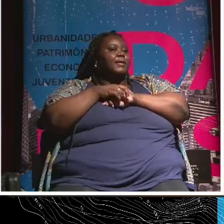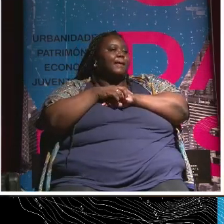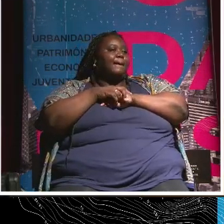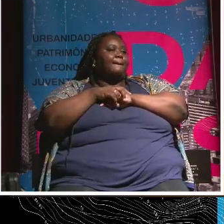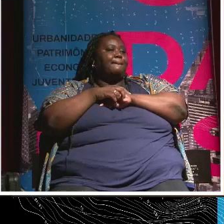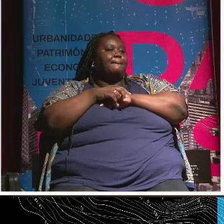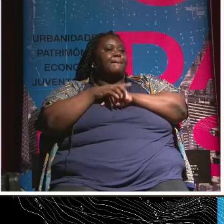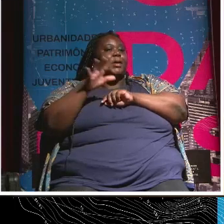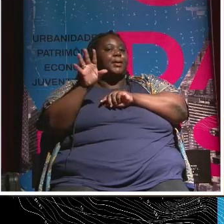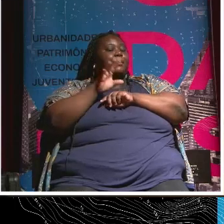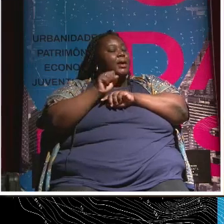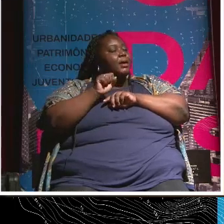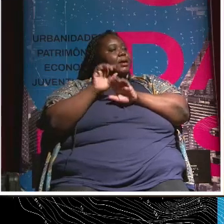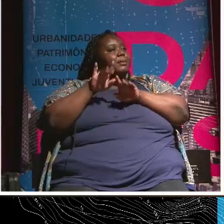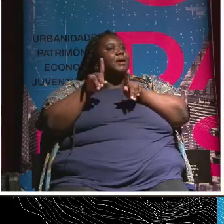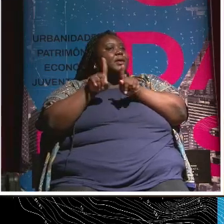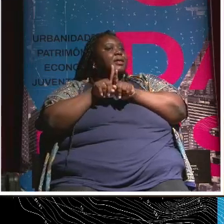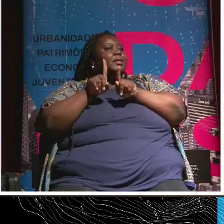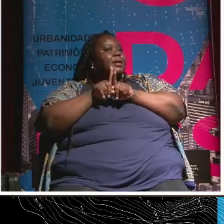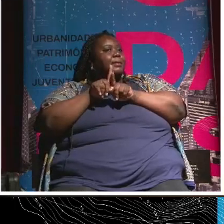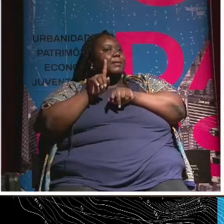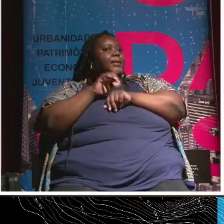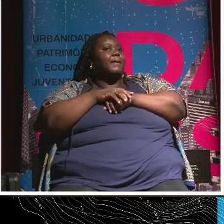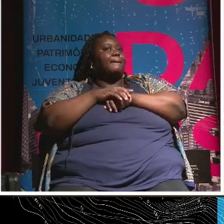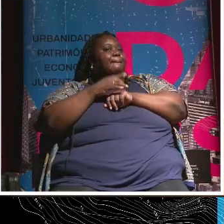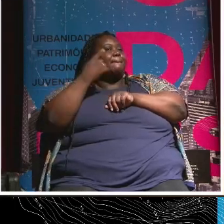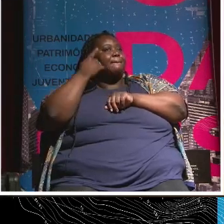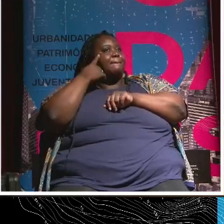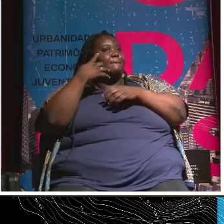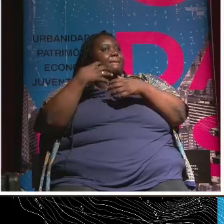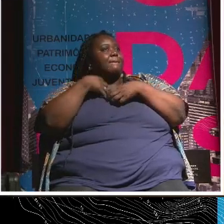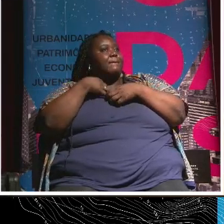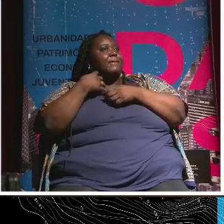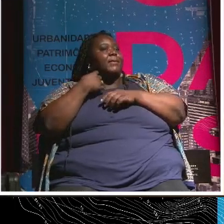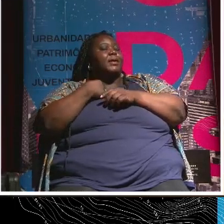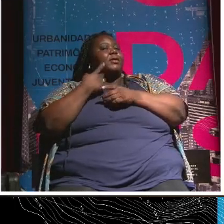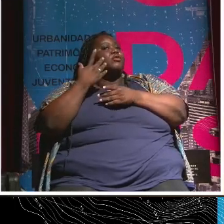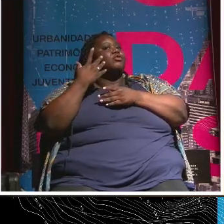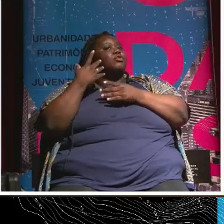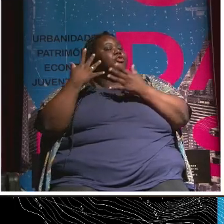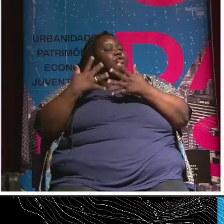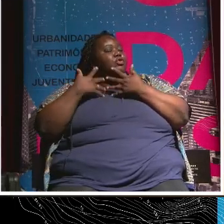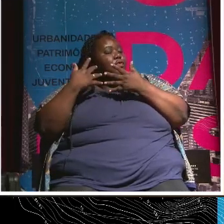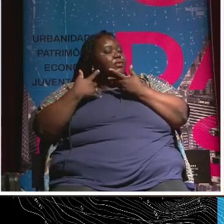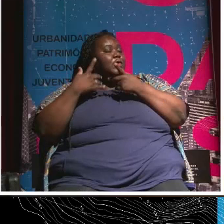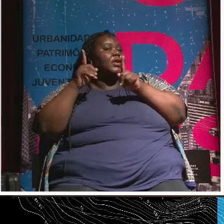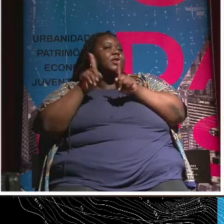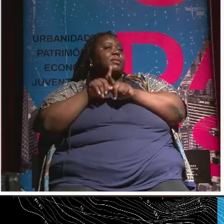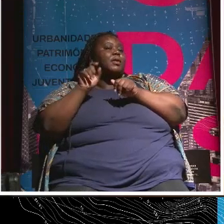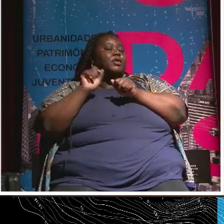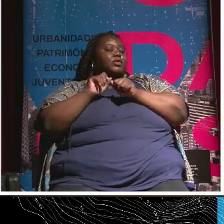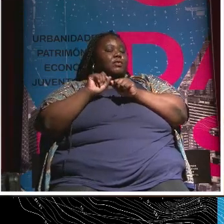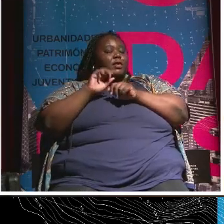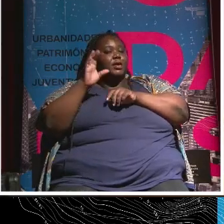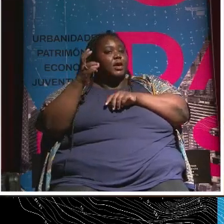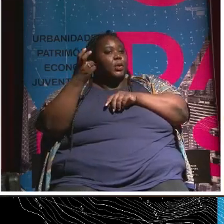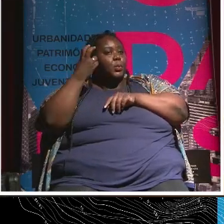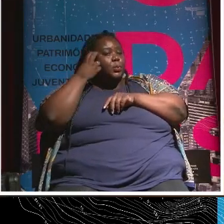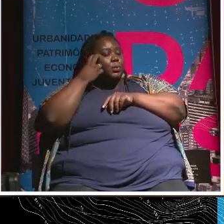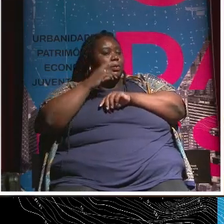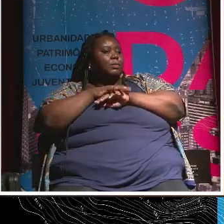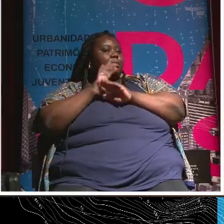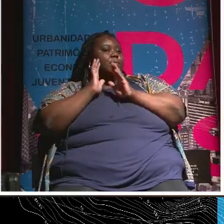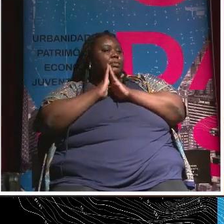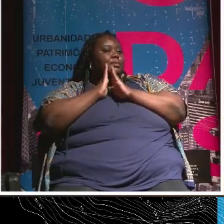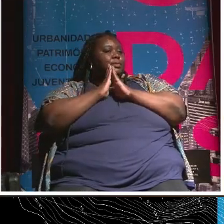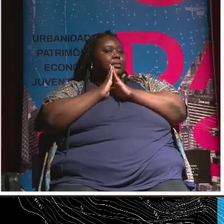para caçar. E também pensar nesse modo de resistir, mas também se divertir nesse fazer cultural.